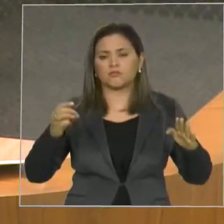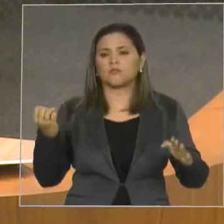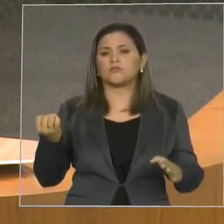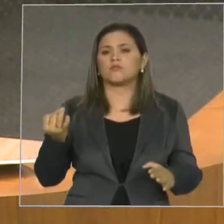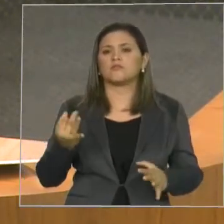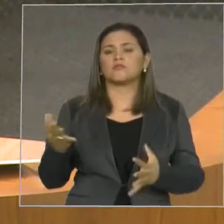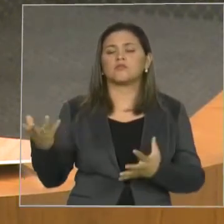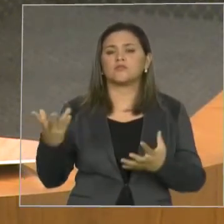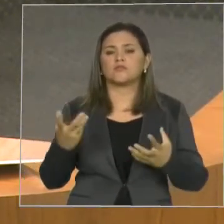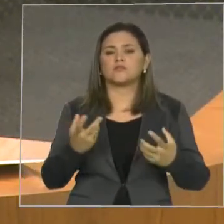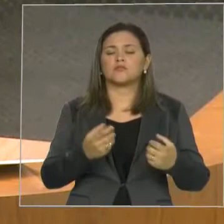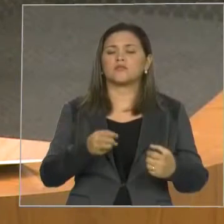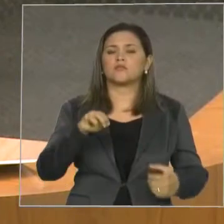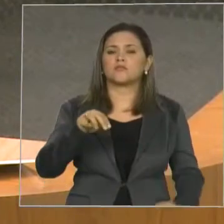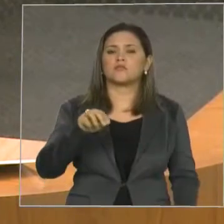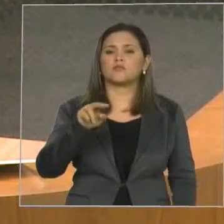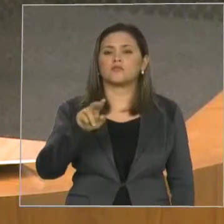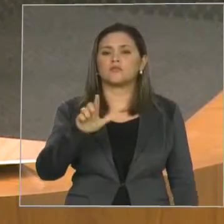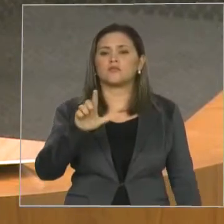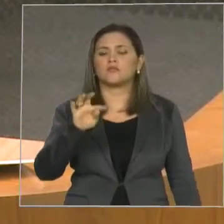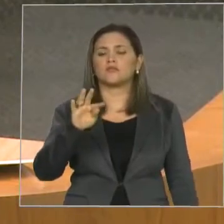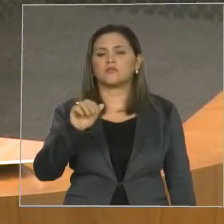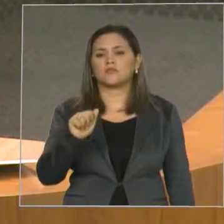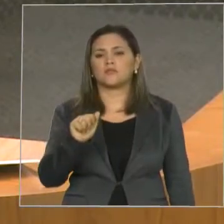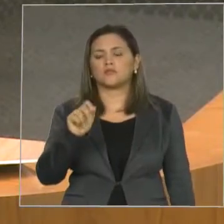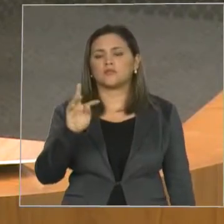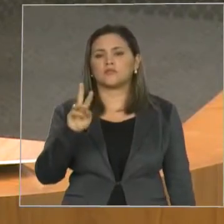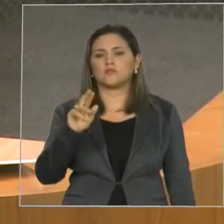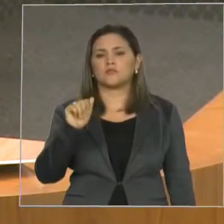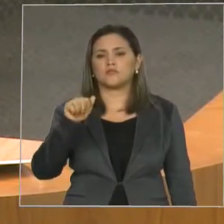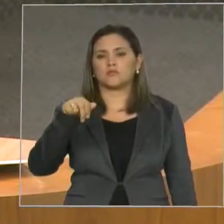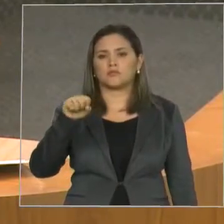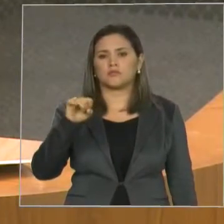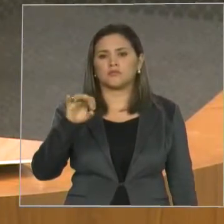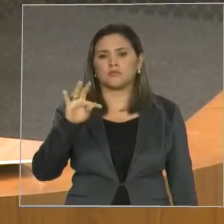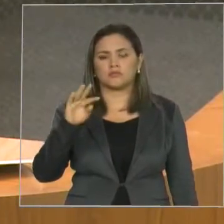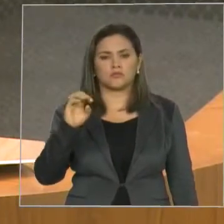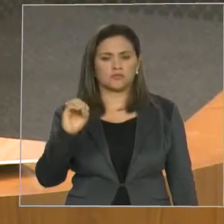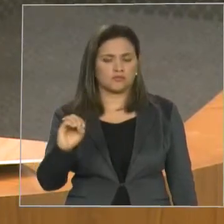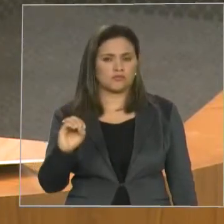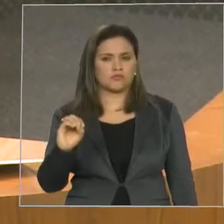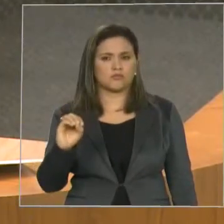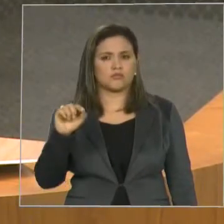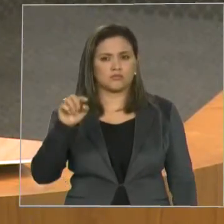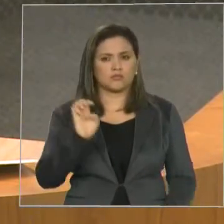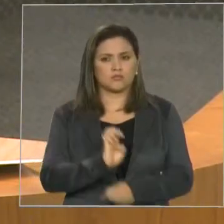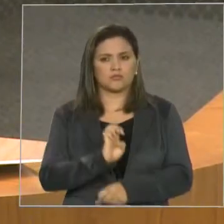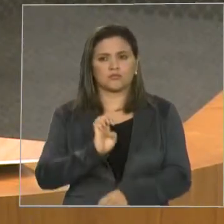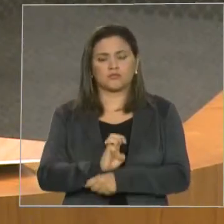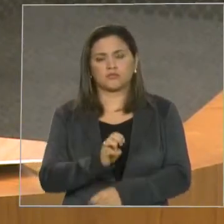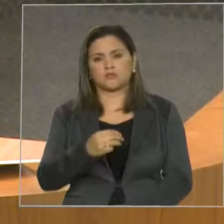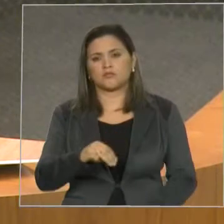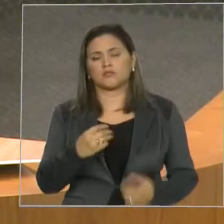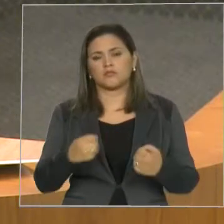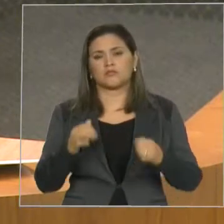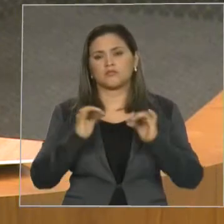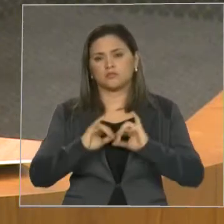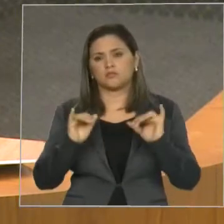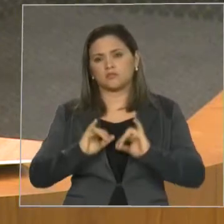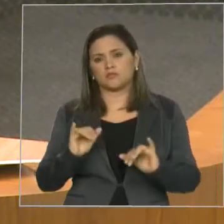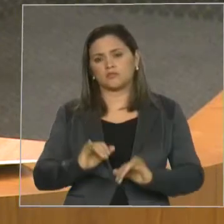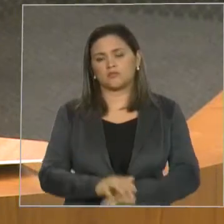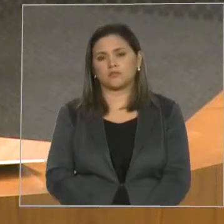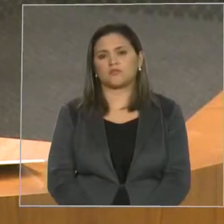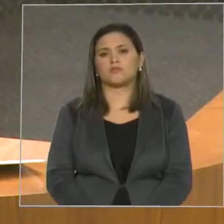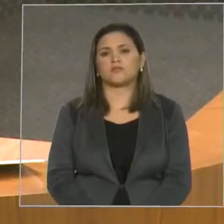valores arrecadados com as multas de trânsito aplicadas pelo Estado e que devem ser divulgadas. O que é